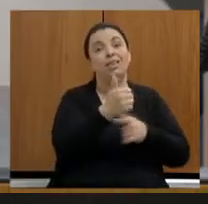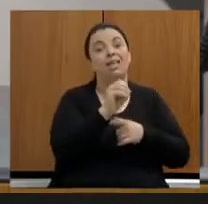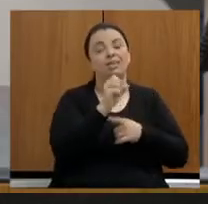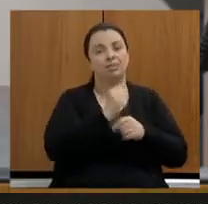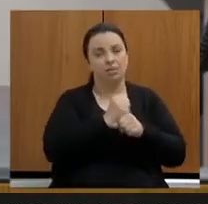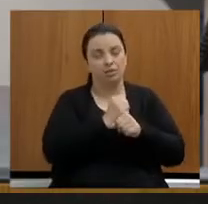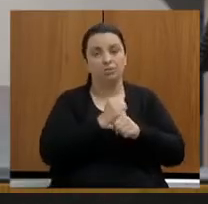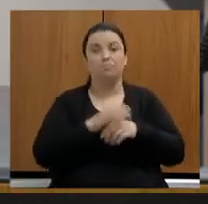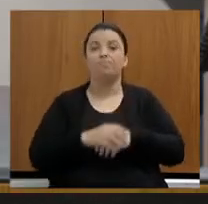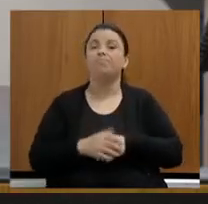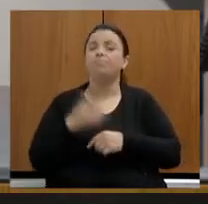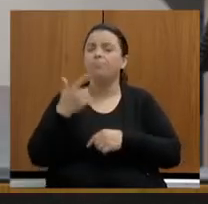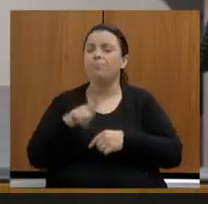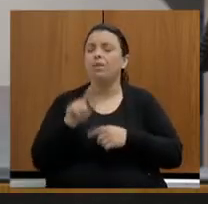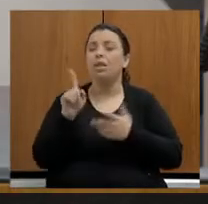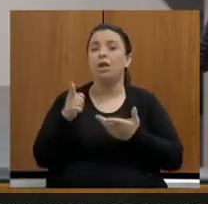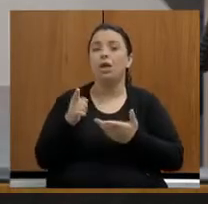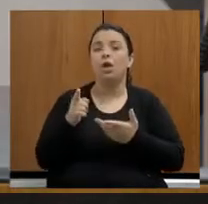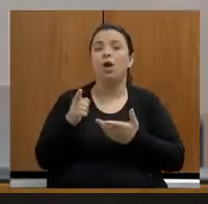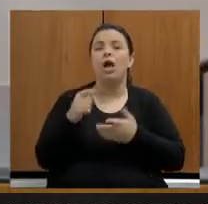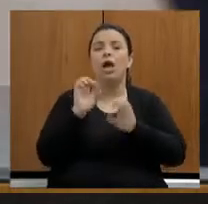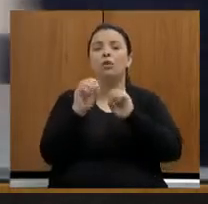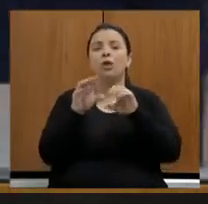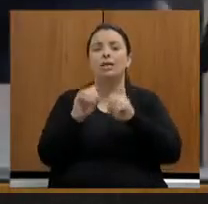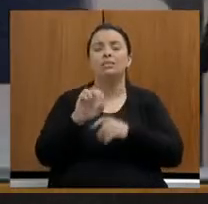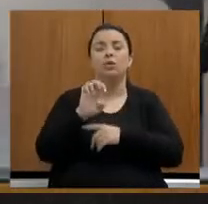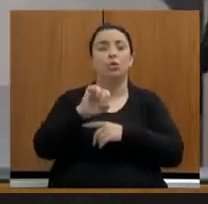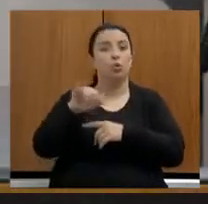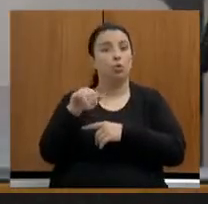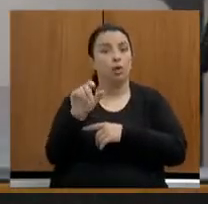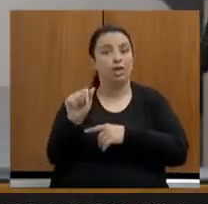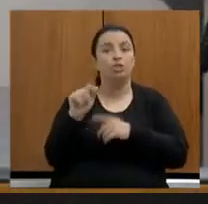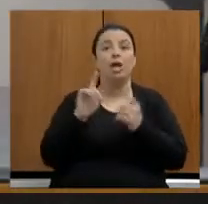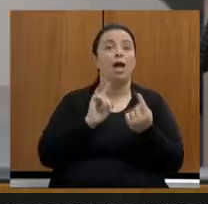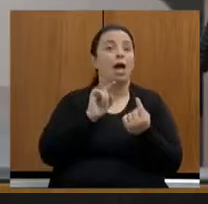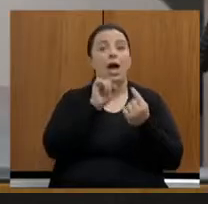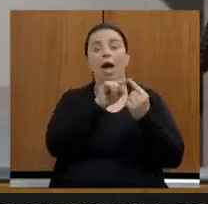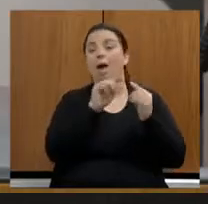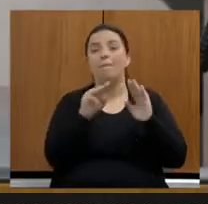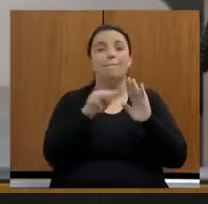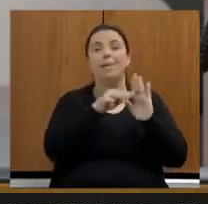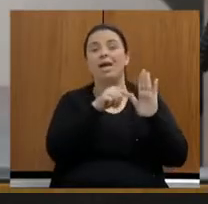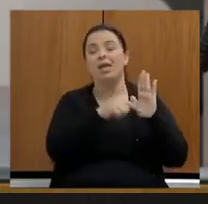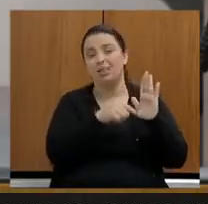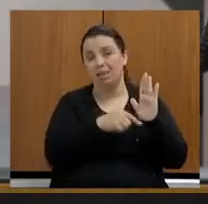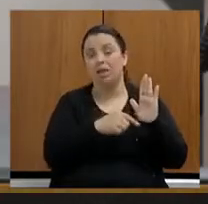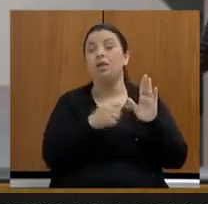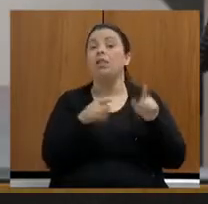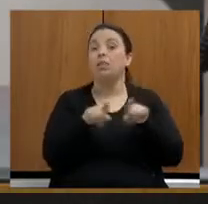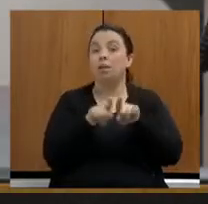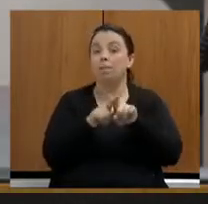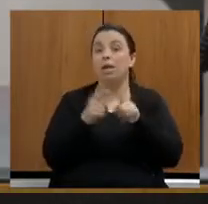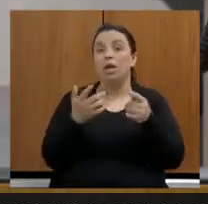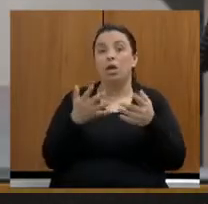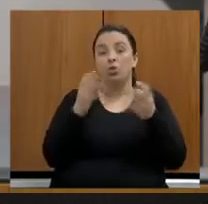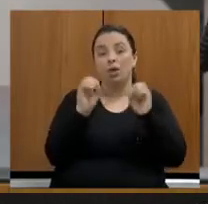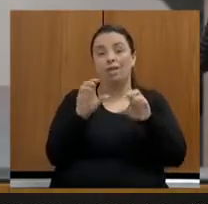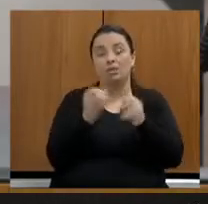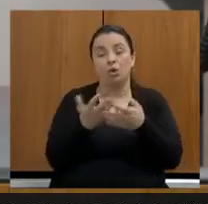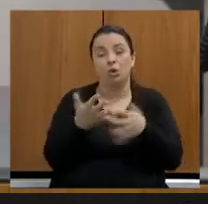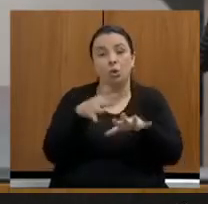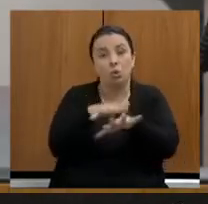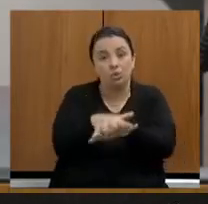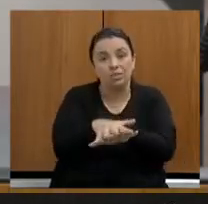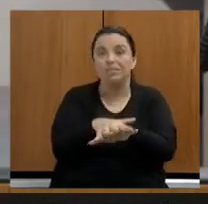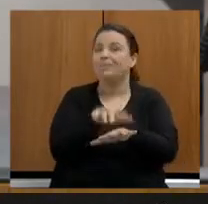e adultos a meta do plano metas do Plano Estadual relacionadas à educação inclusiva EA Educação do campo também